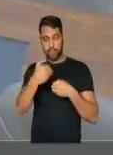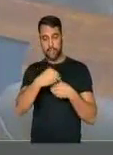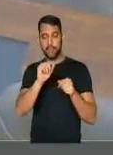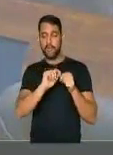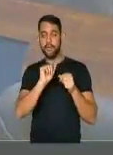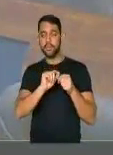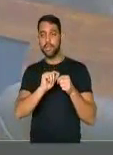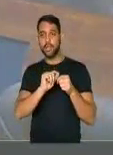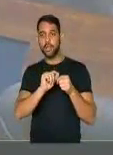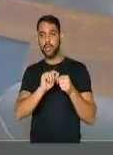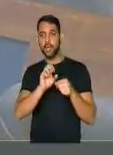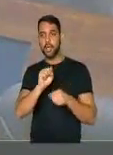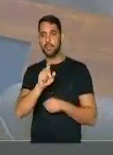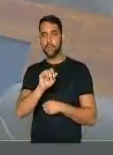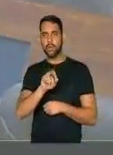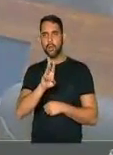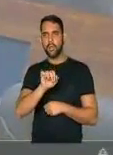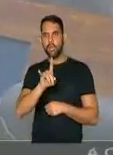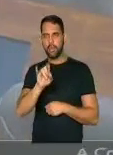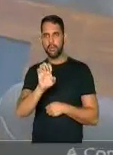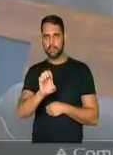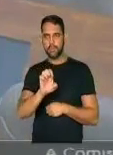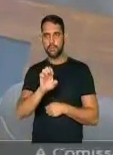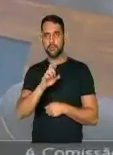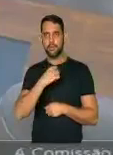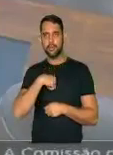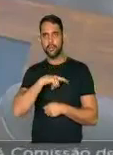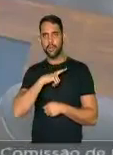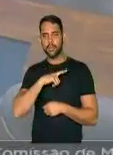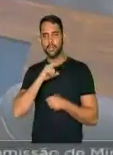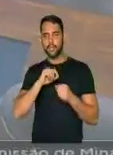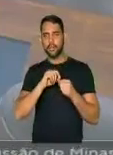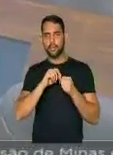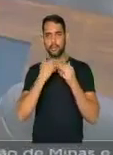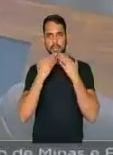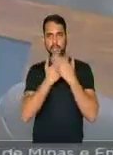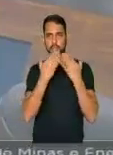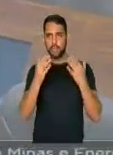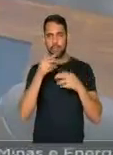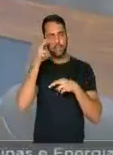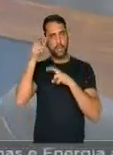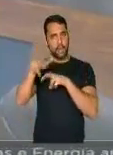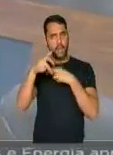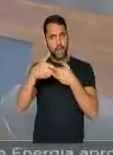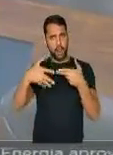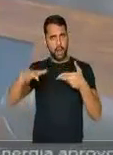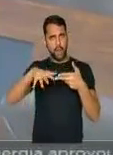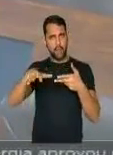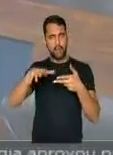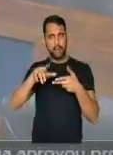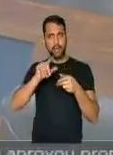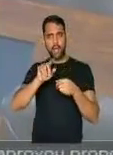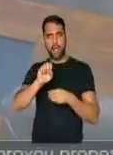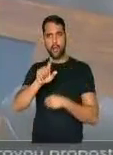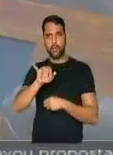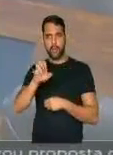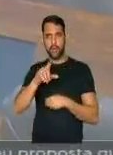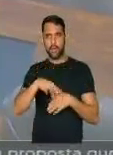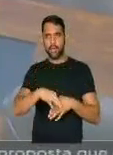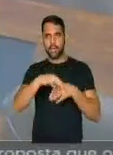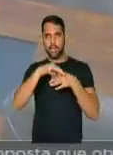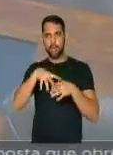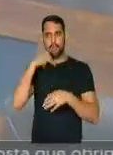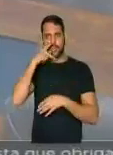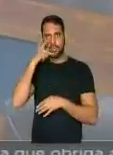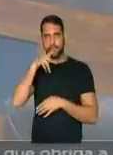realizar a expende a nossa grande exposição agropecuária naquele município AD